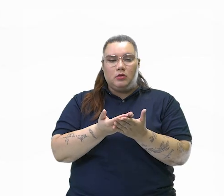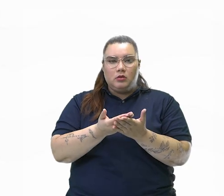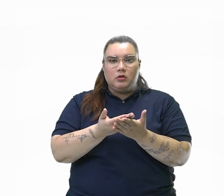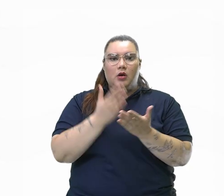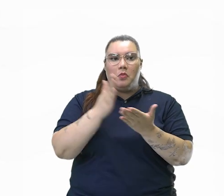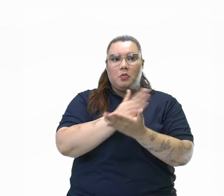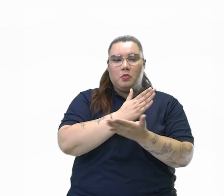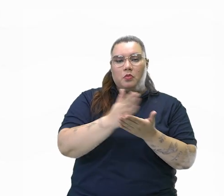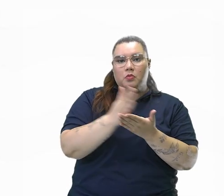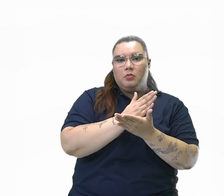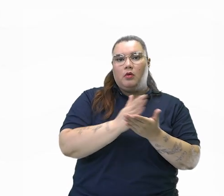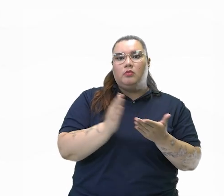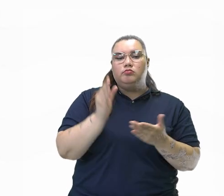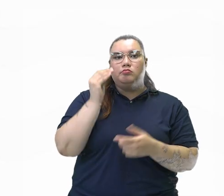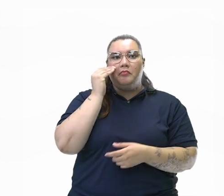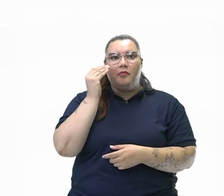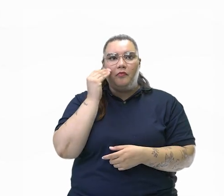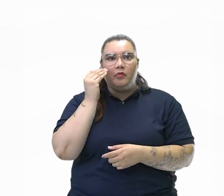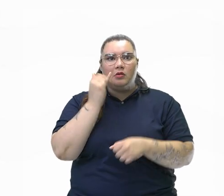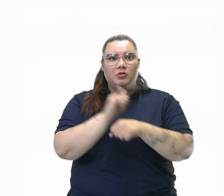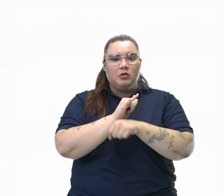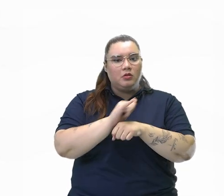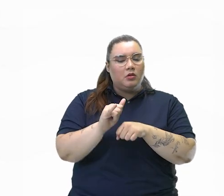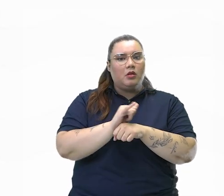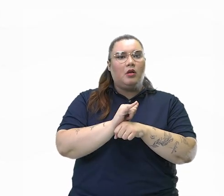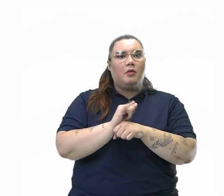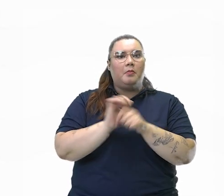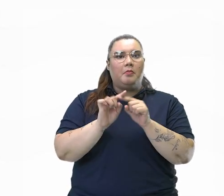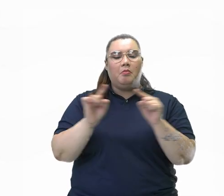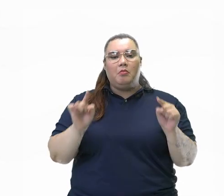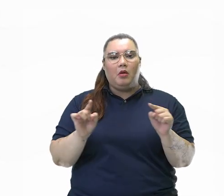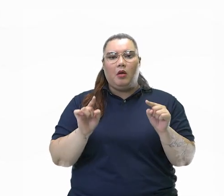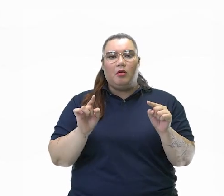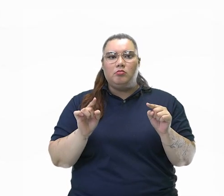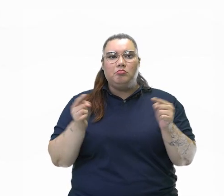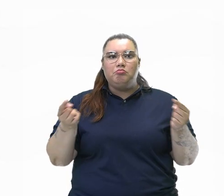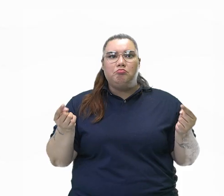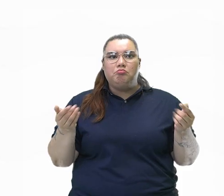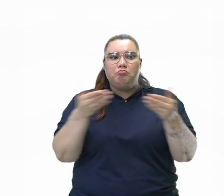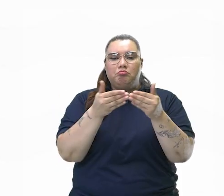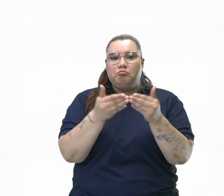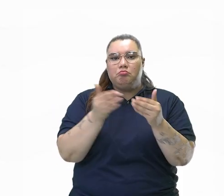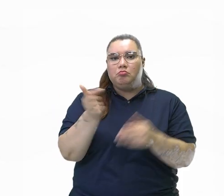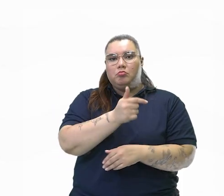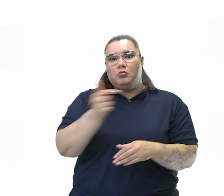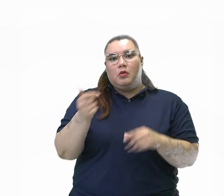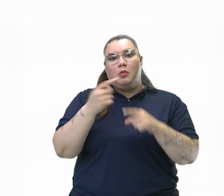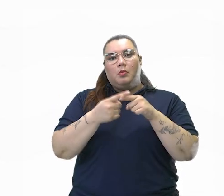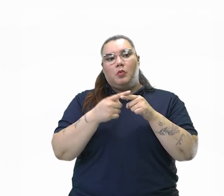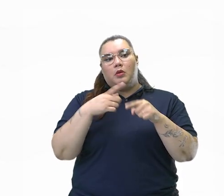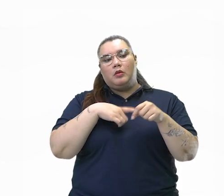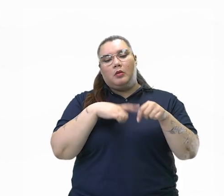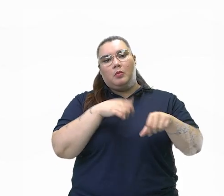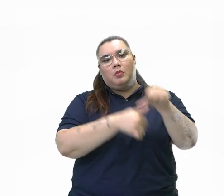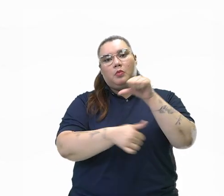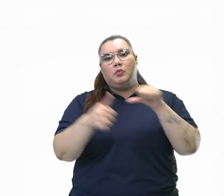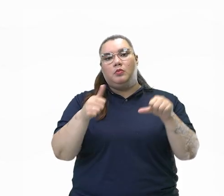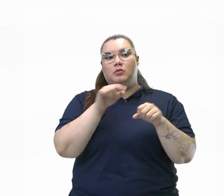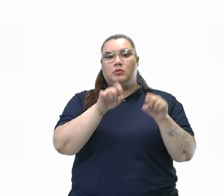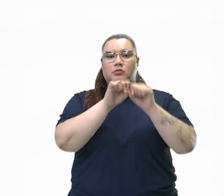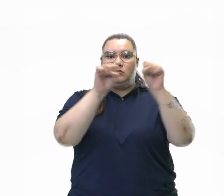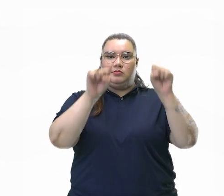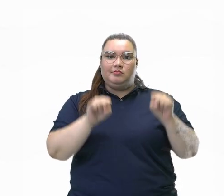que certas medições não podem ser plausíveis, porque nós estamos modificando aquele